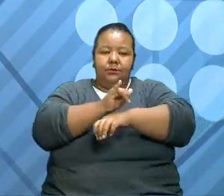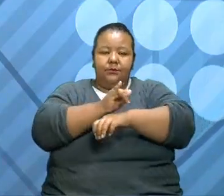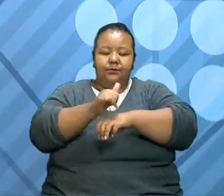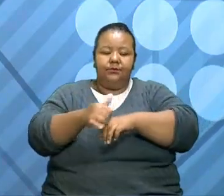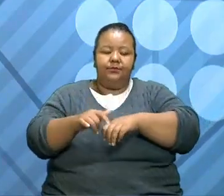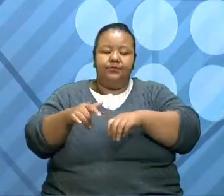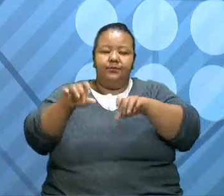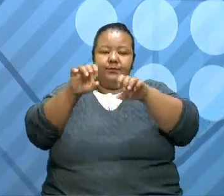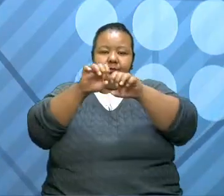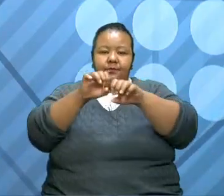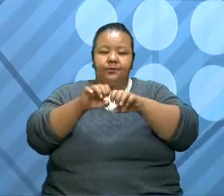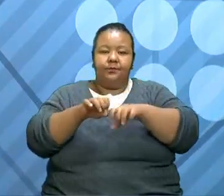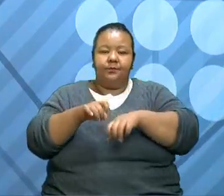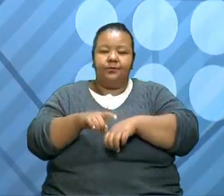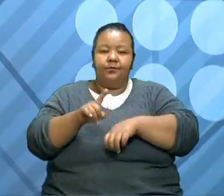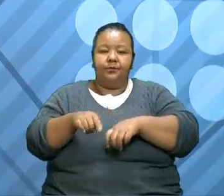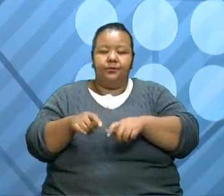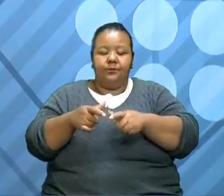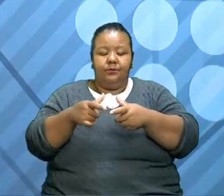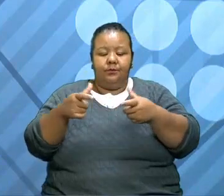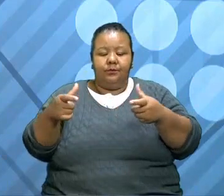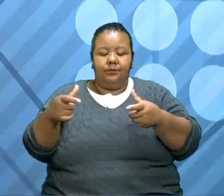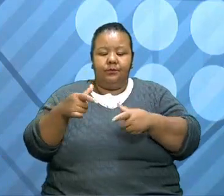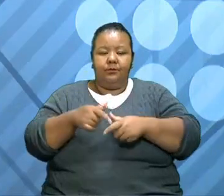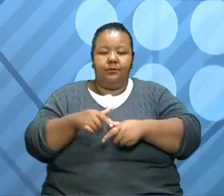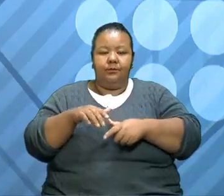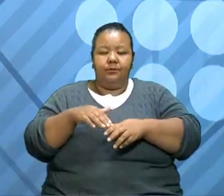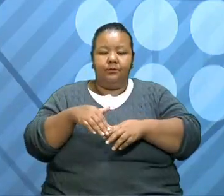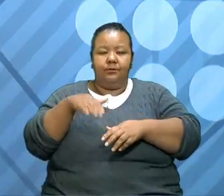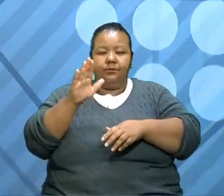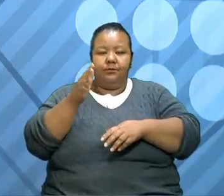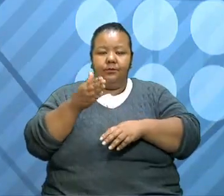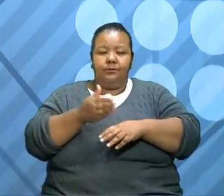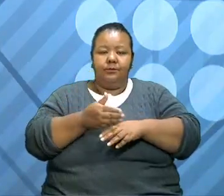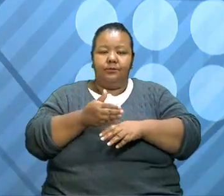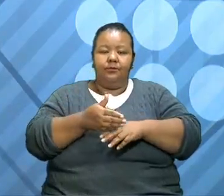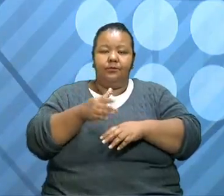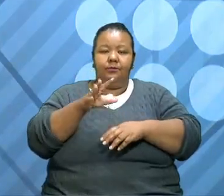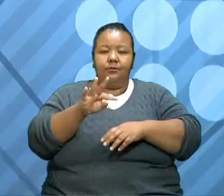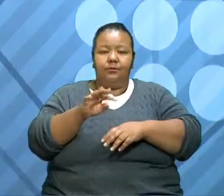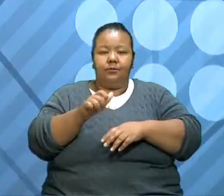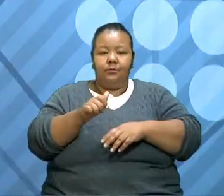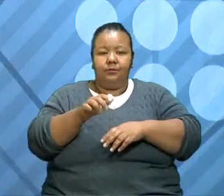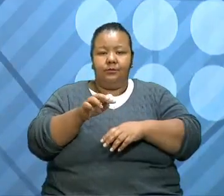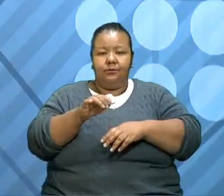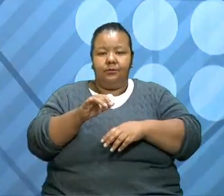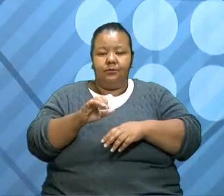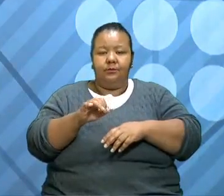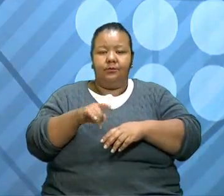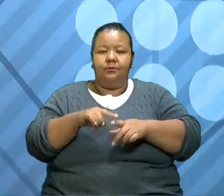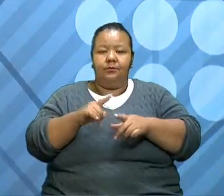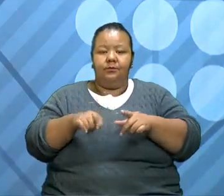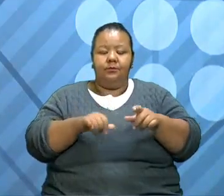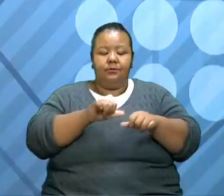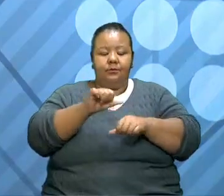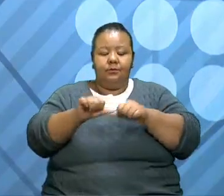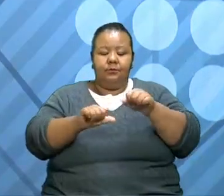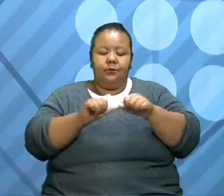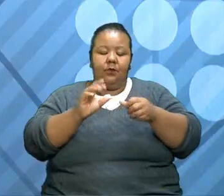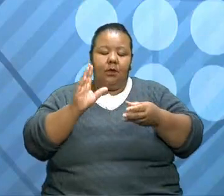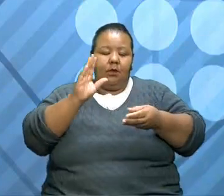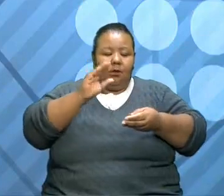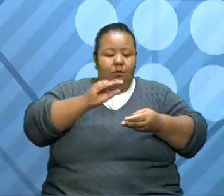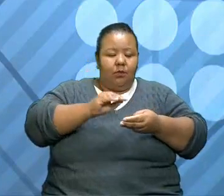estrutura robusta, uma estrutura grande. E aí, quanto mais eu passo para o tático dá uma sintetizada ali e